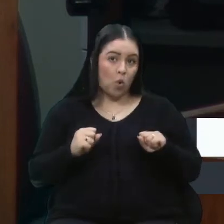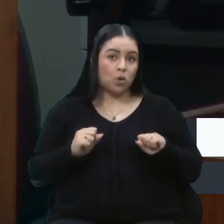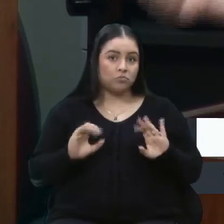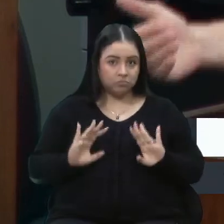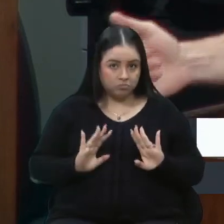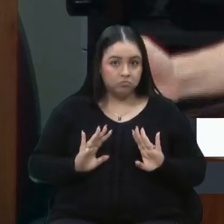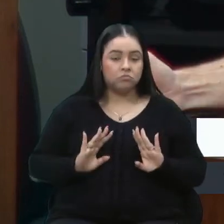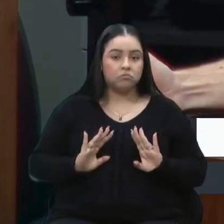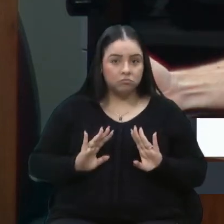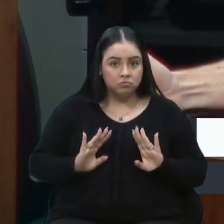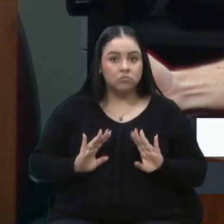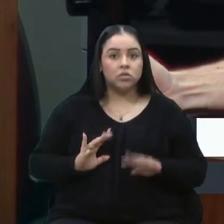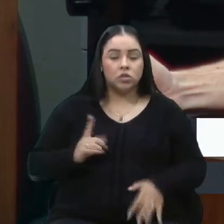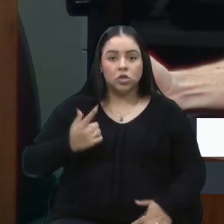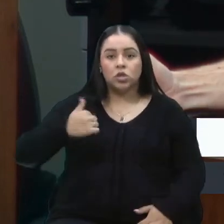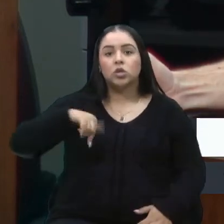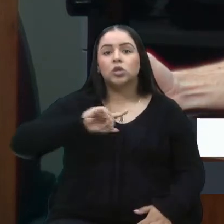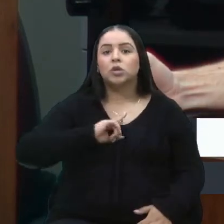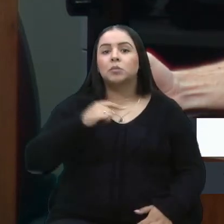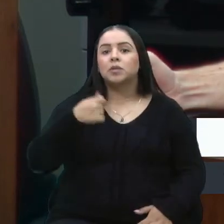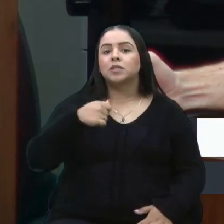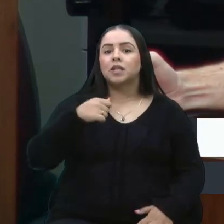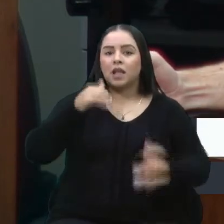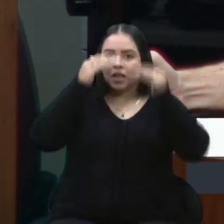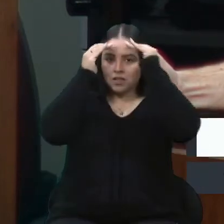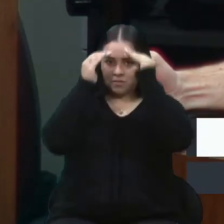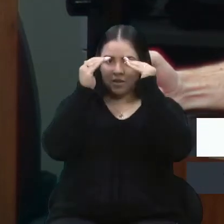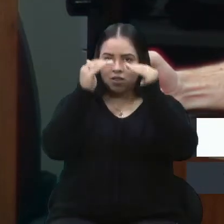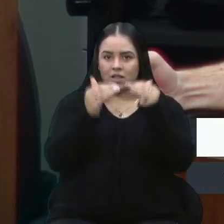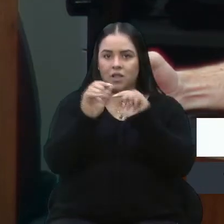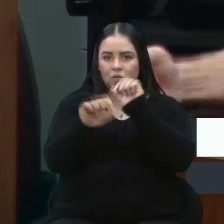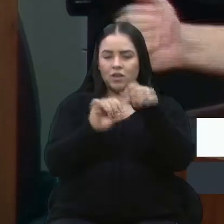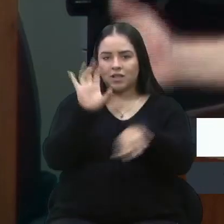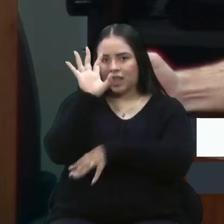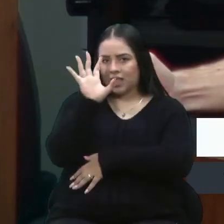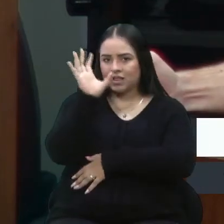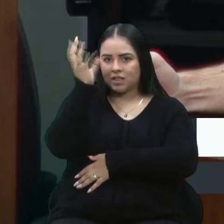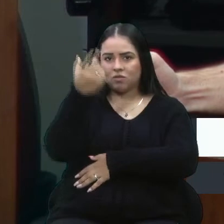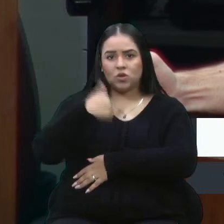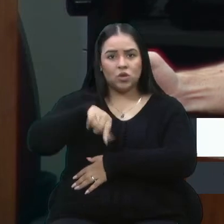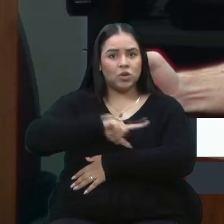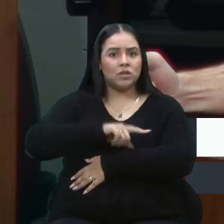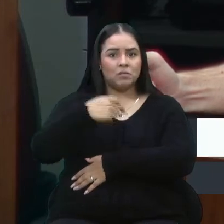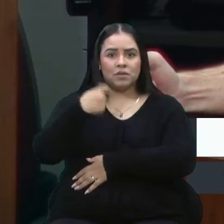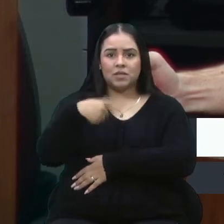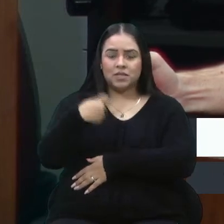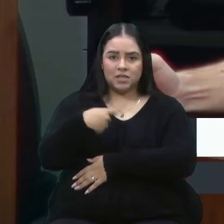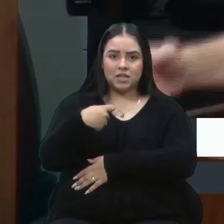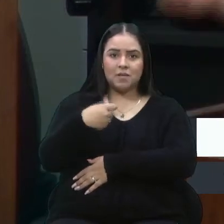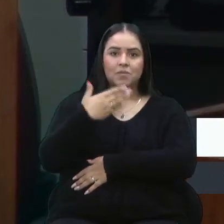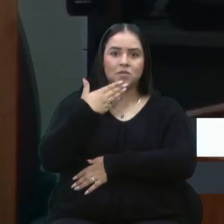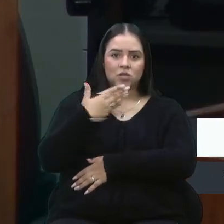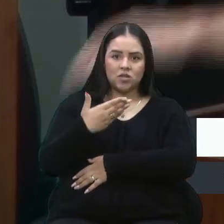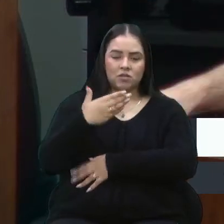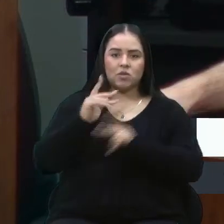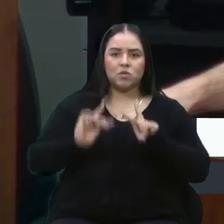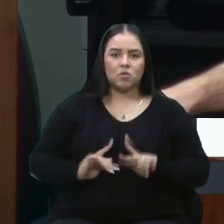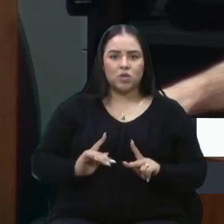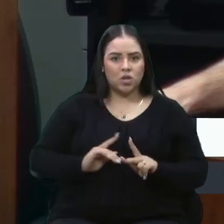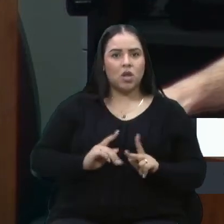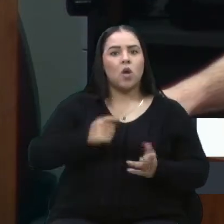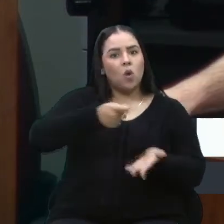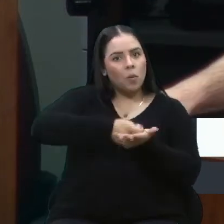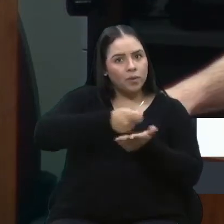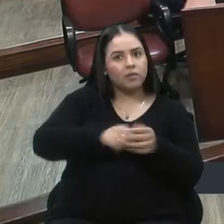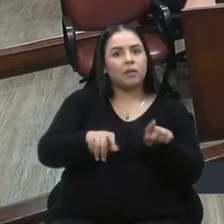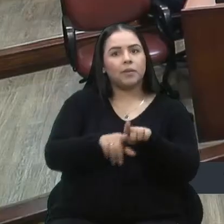como nós cumprimos a determinação Vereador pressão a gente tem que exigir que essas pessoas compram também seu a parte da